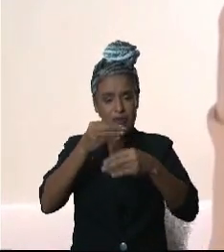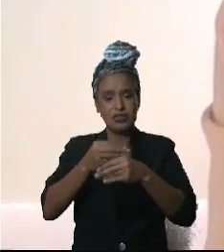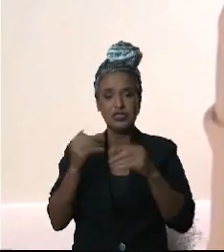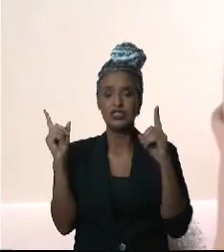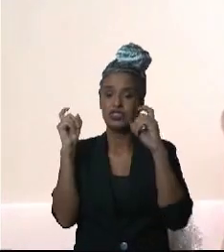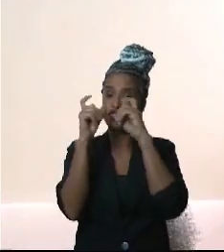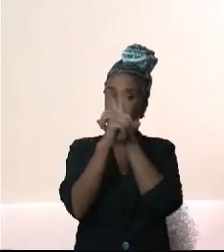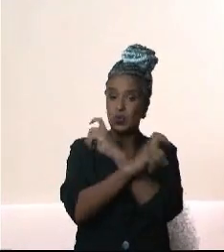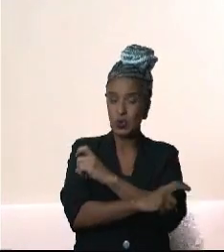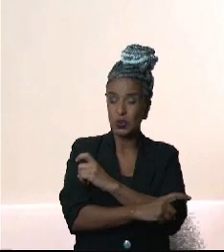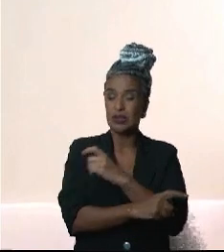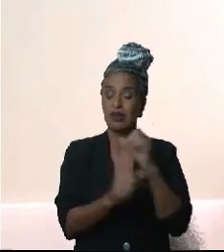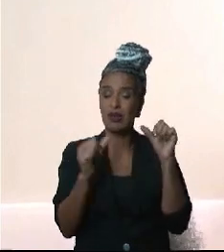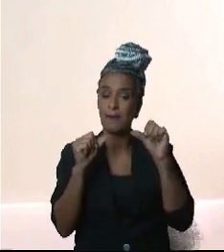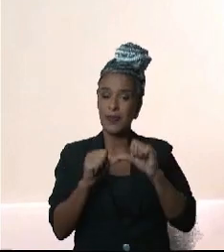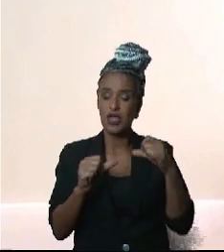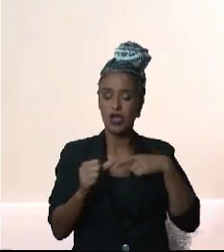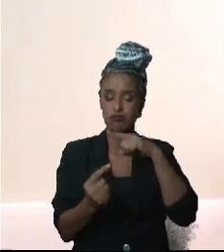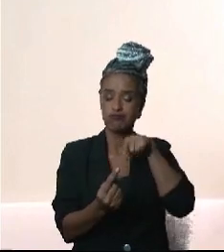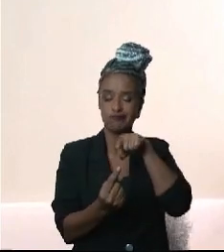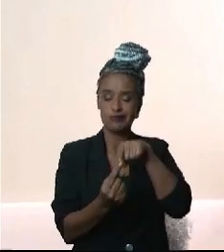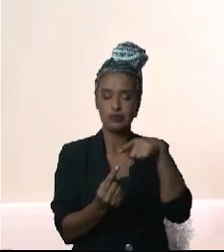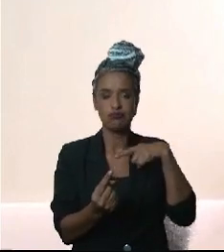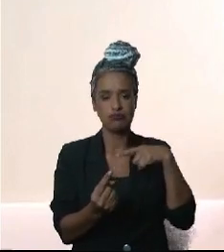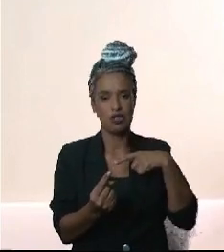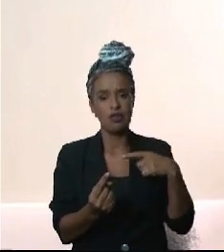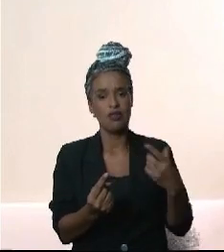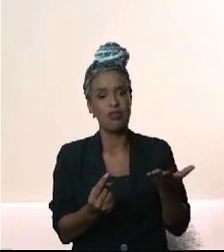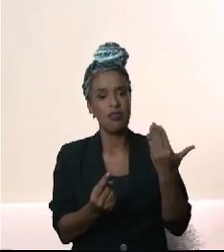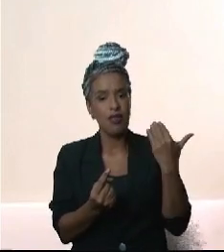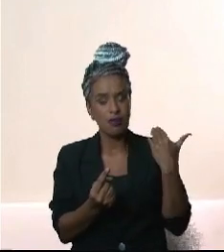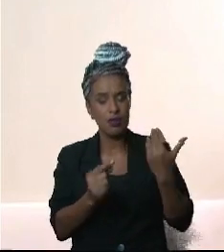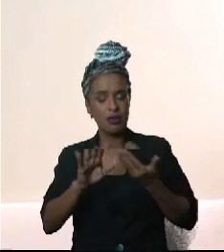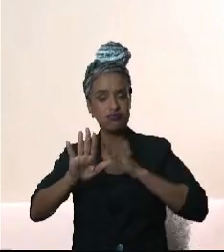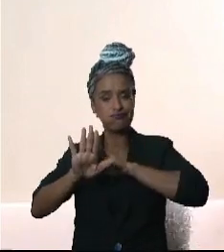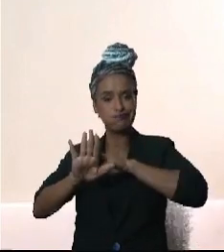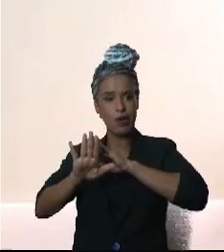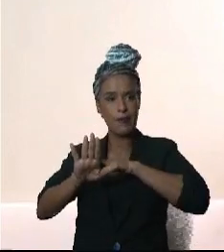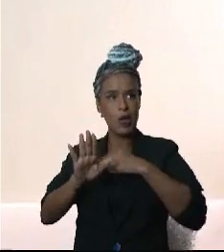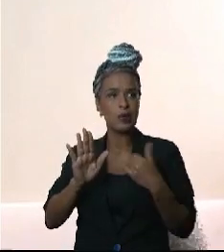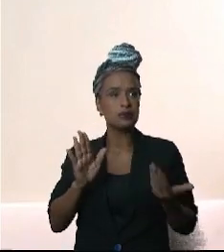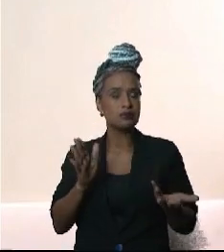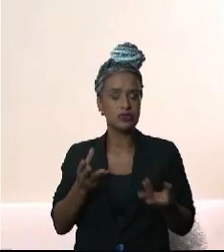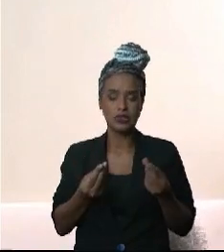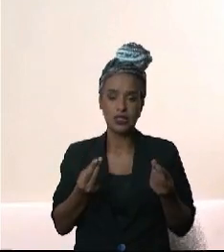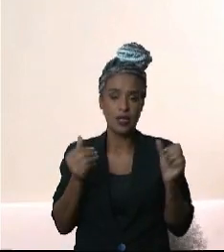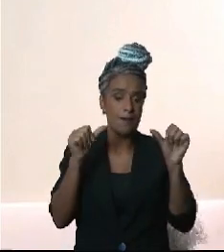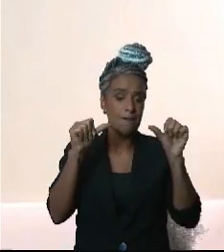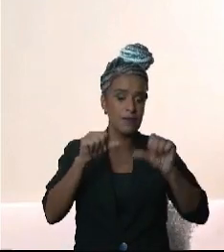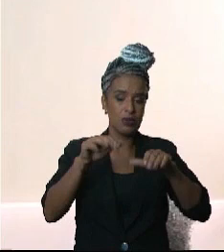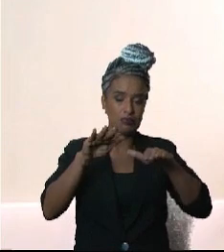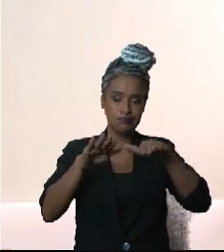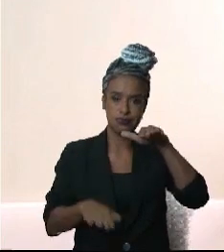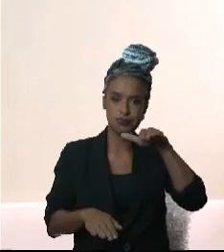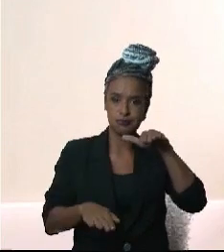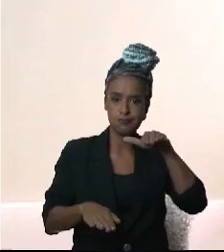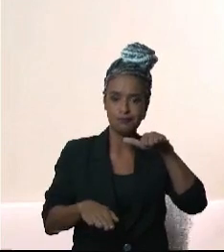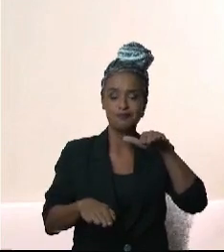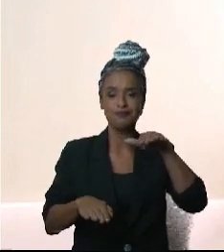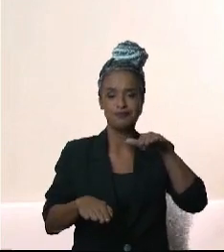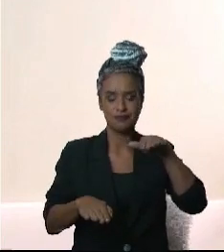desenvolvimento sustentável, que era uma das metas que nós tínhamos nos proposto, então, e piorando as desigualdades, o